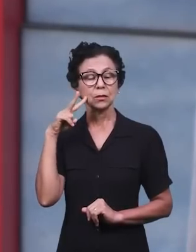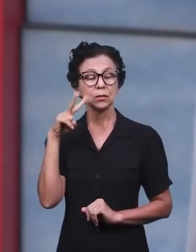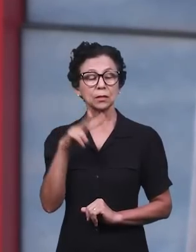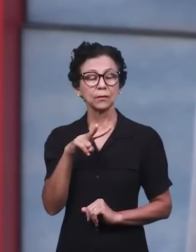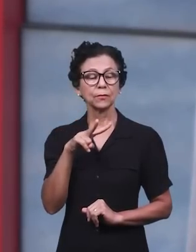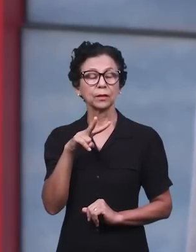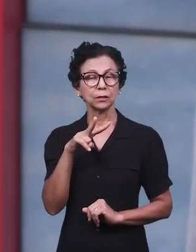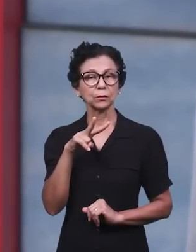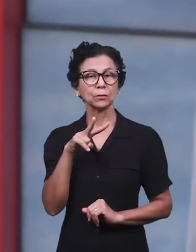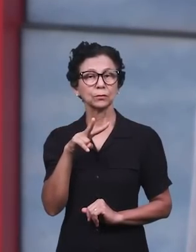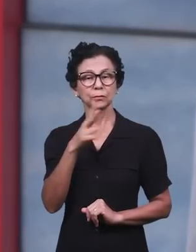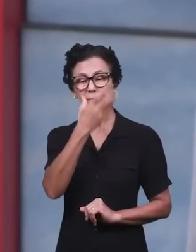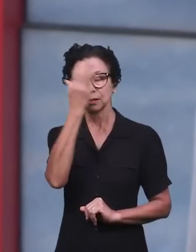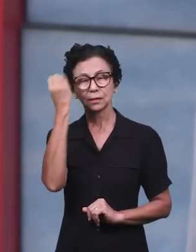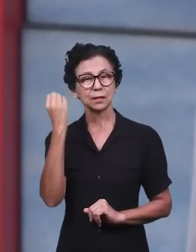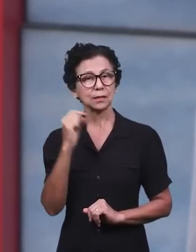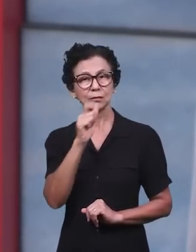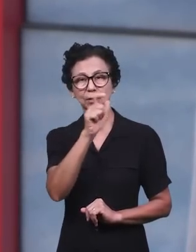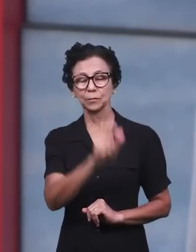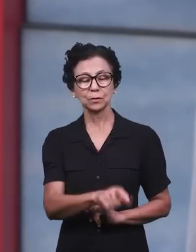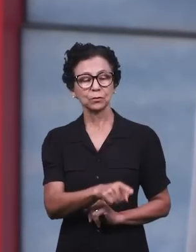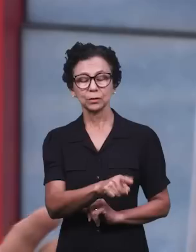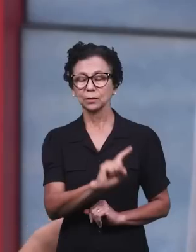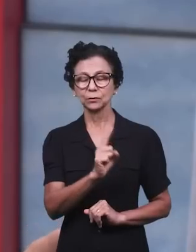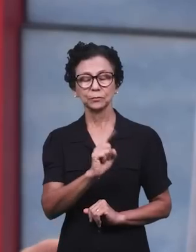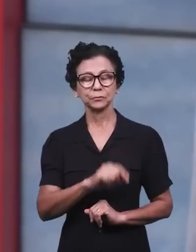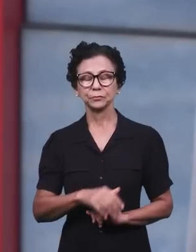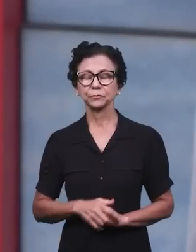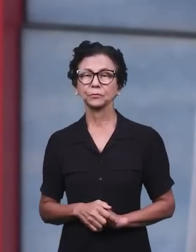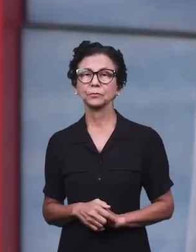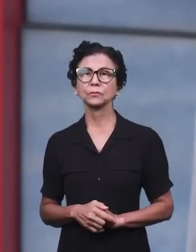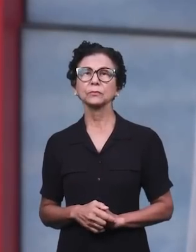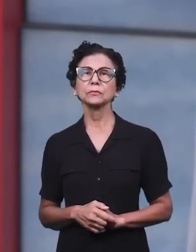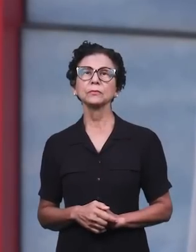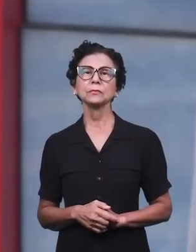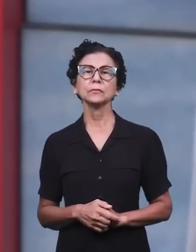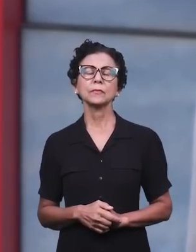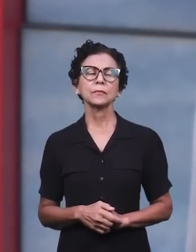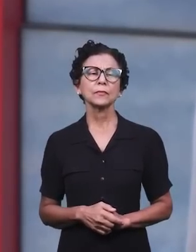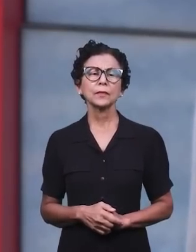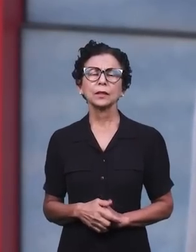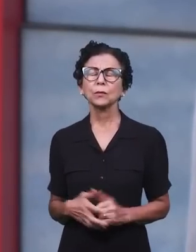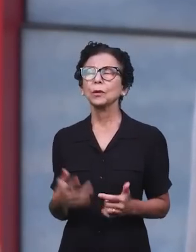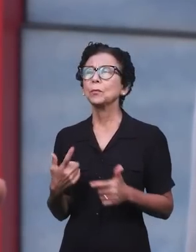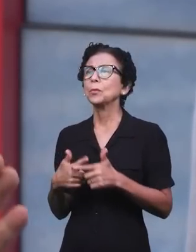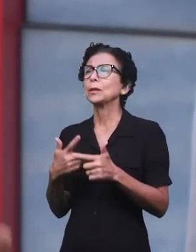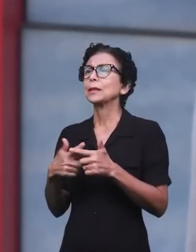ela. Deus não esqueceu. A pessoa, em vez de dizer: por